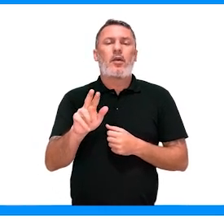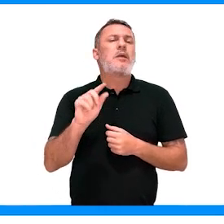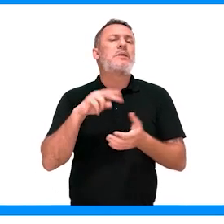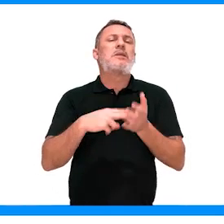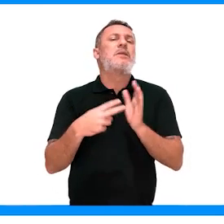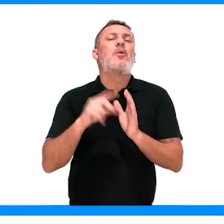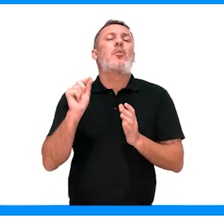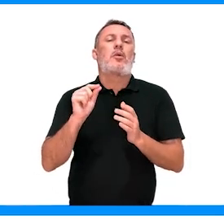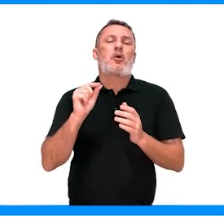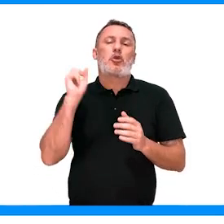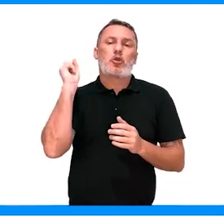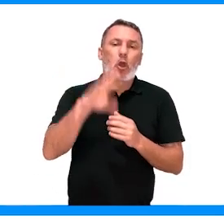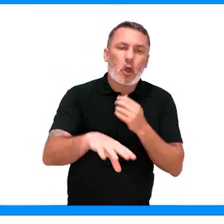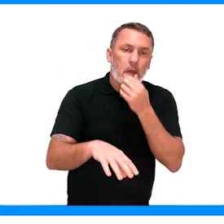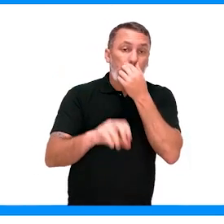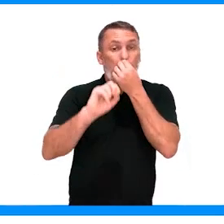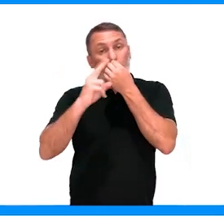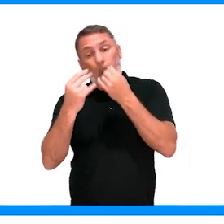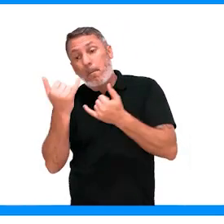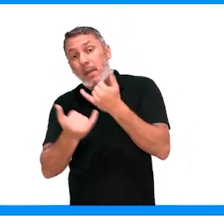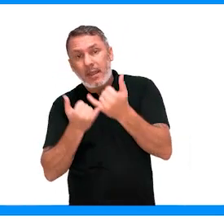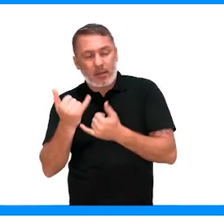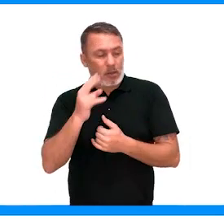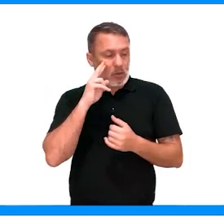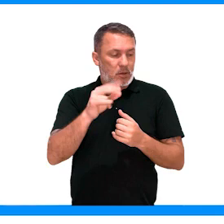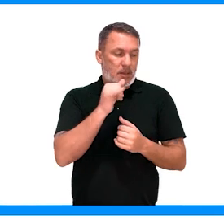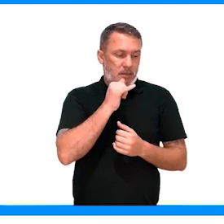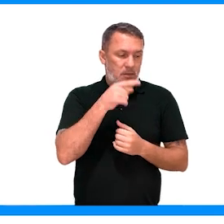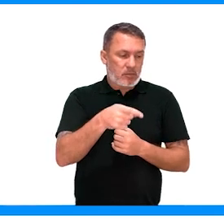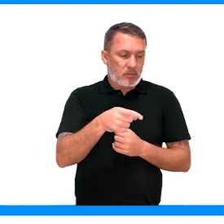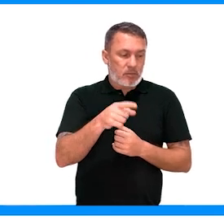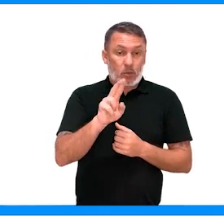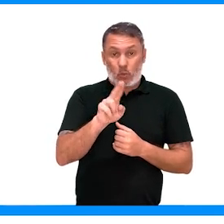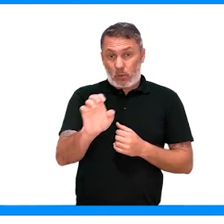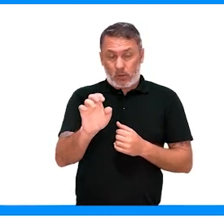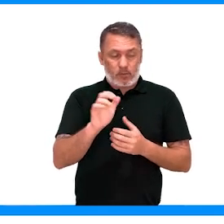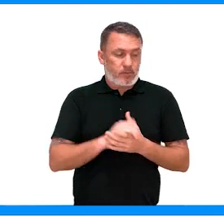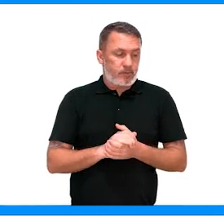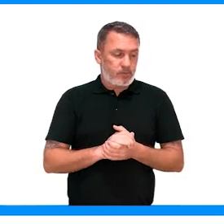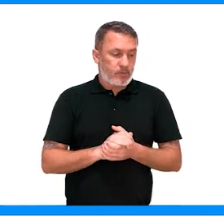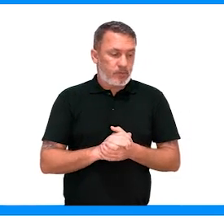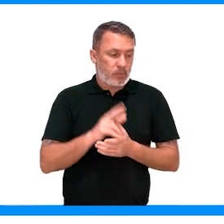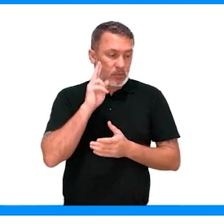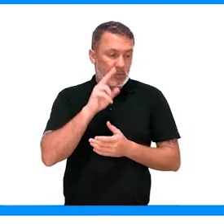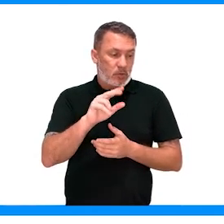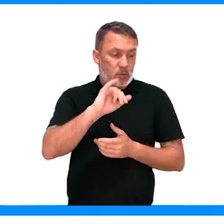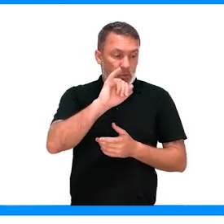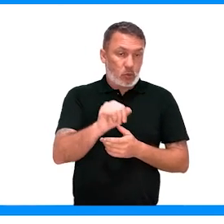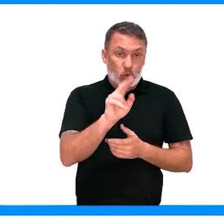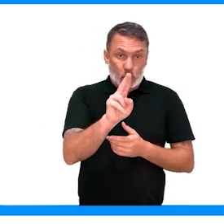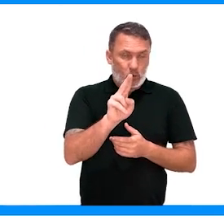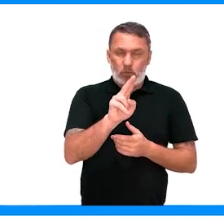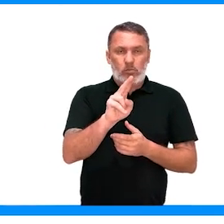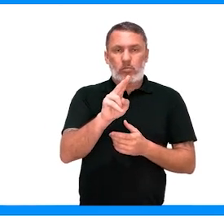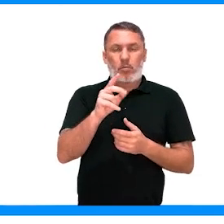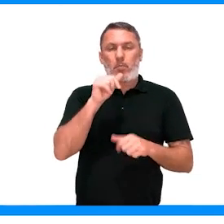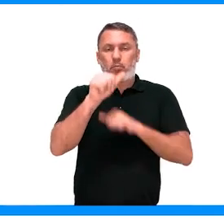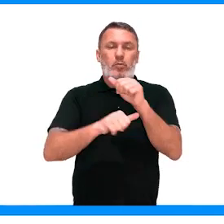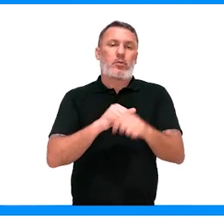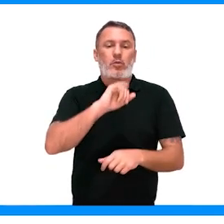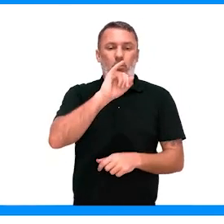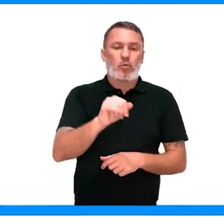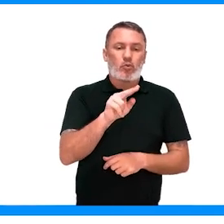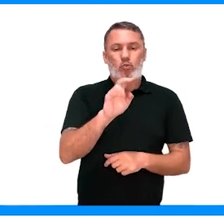brincar ou de jogar mesmo. Bien? Yo juego, tu juegas, él, ella,